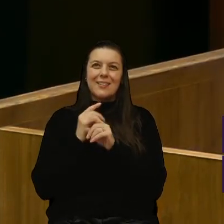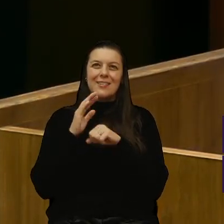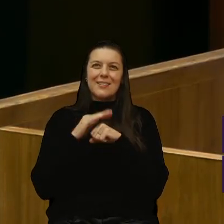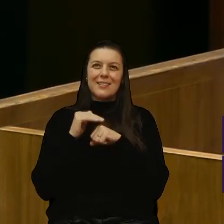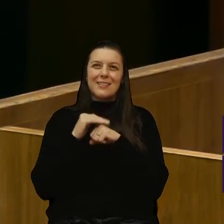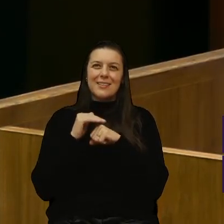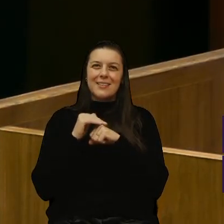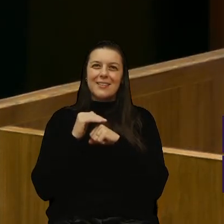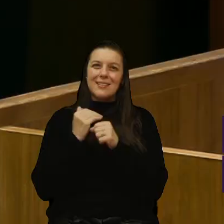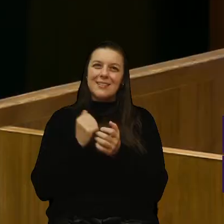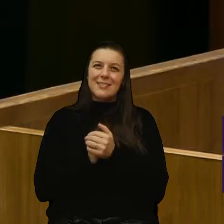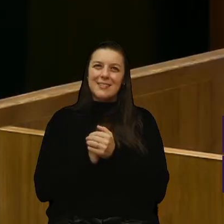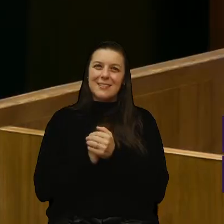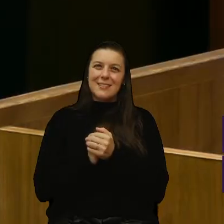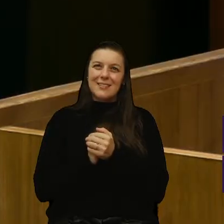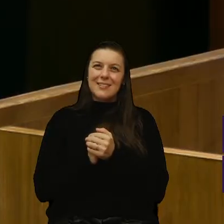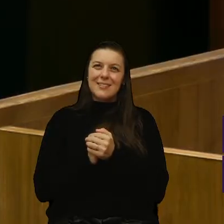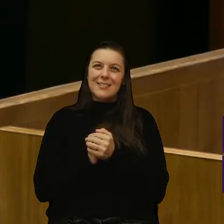queridos e queridas